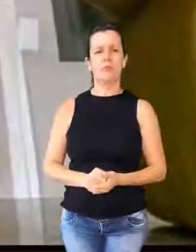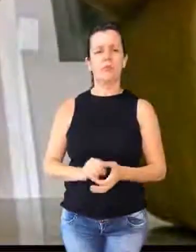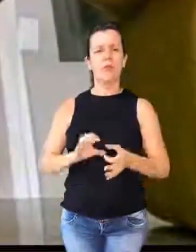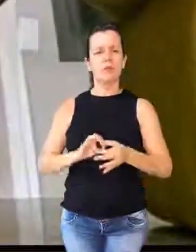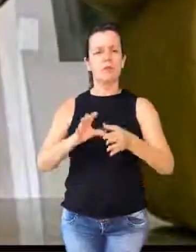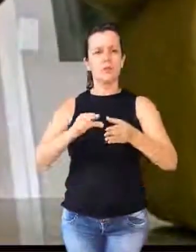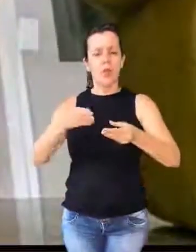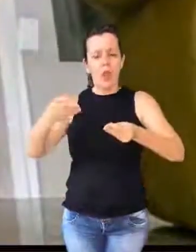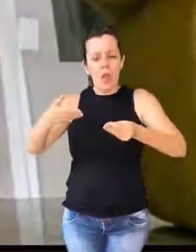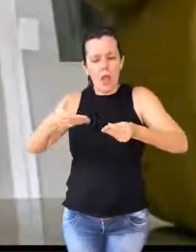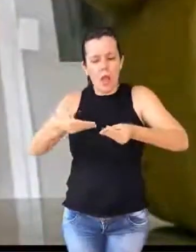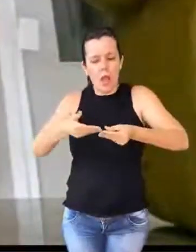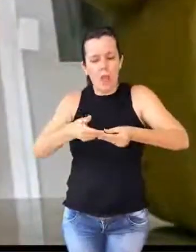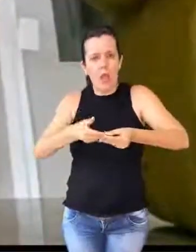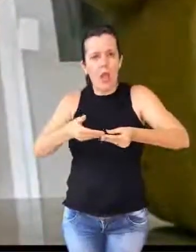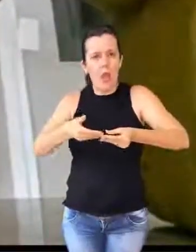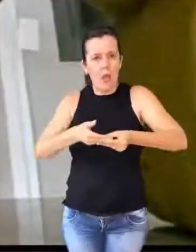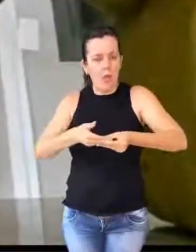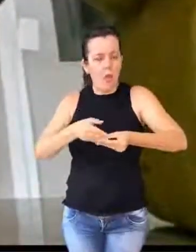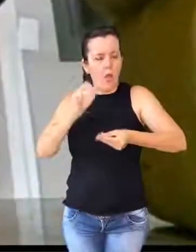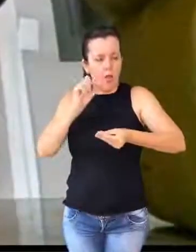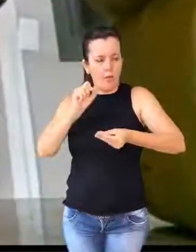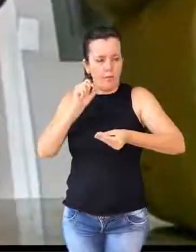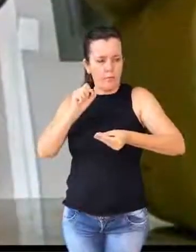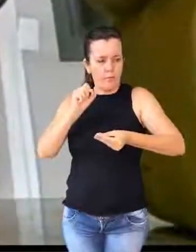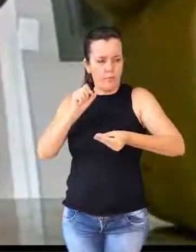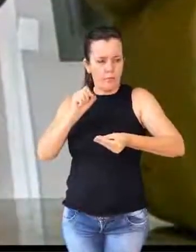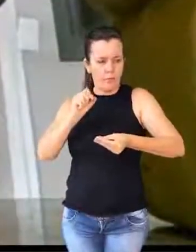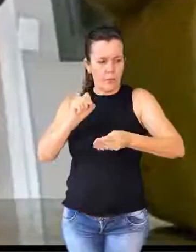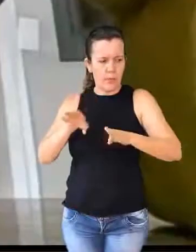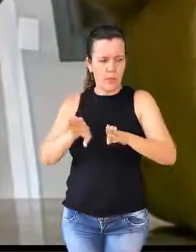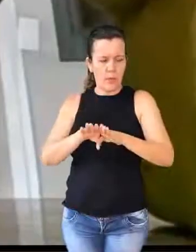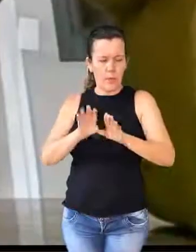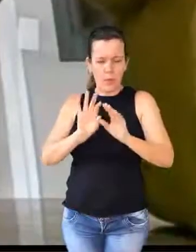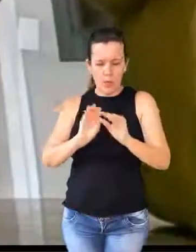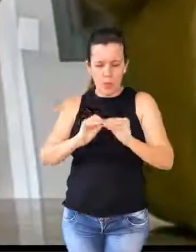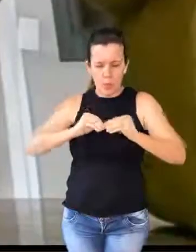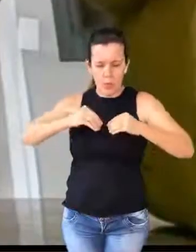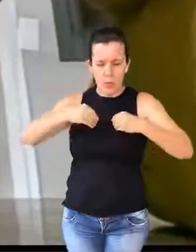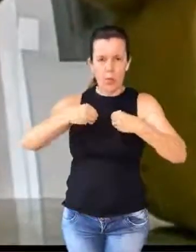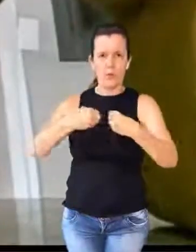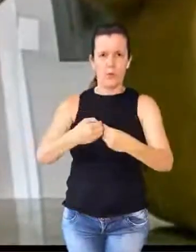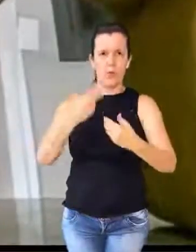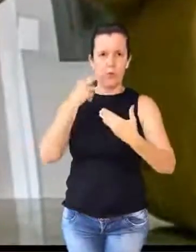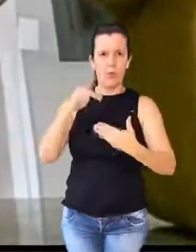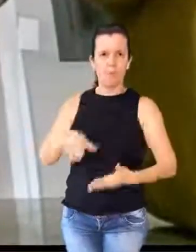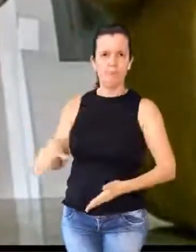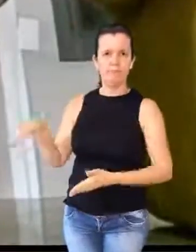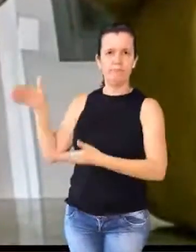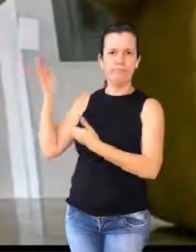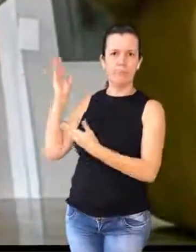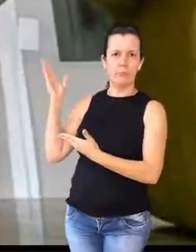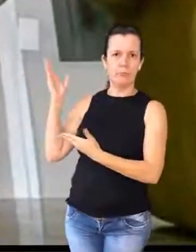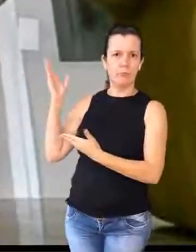Olha, eu costurei, tá vendo? Vocês podem costurar à mão, fica do mesmo jeito,